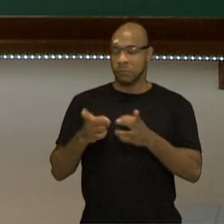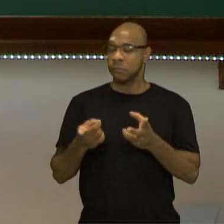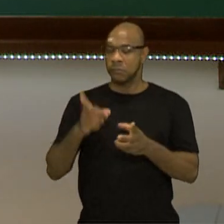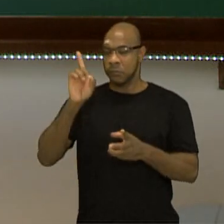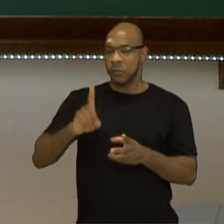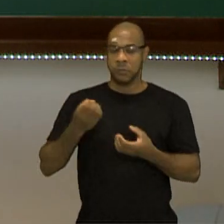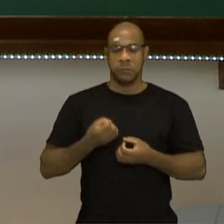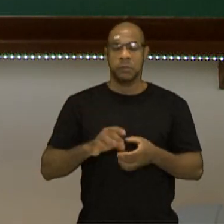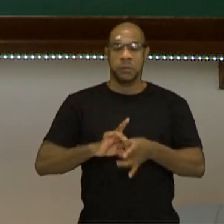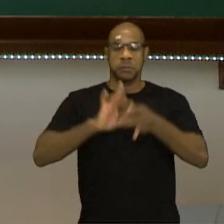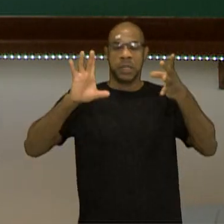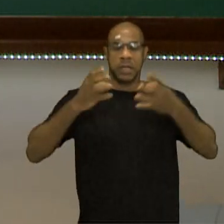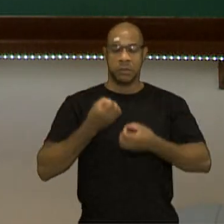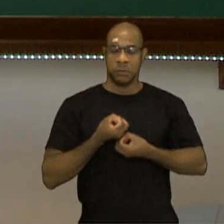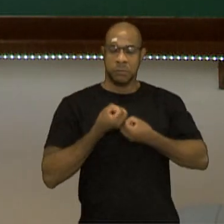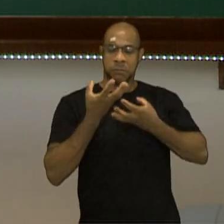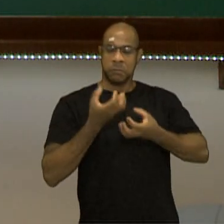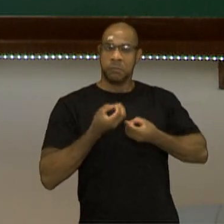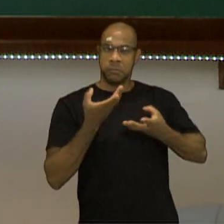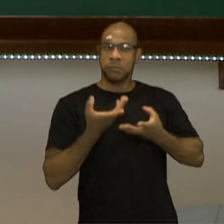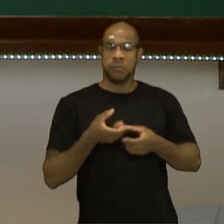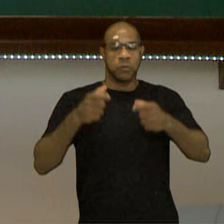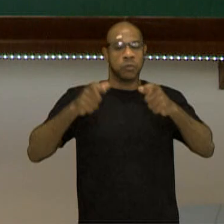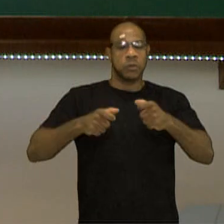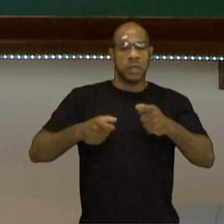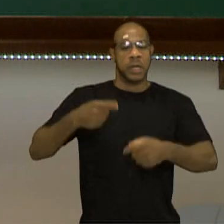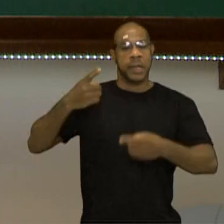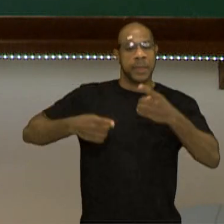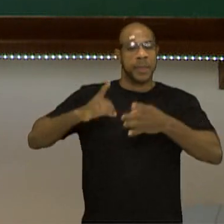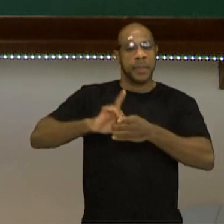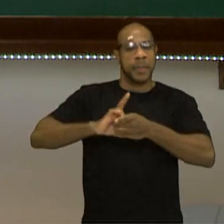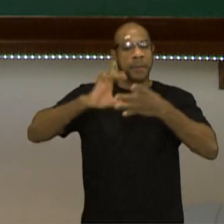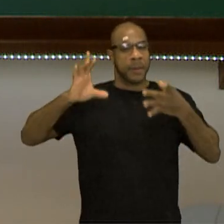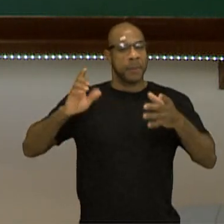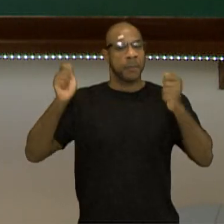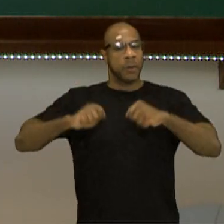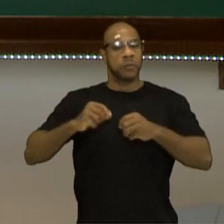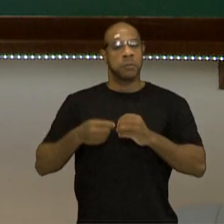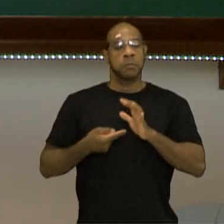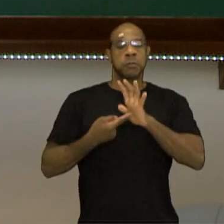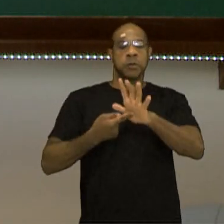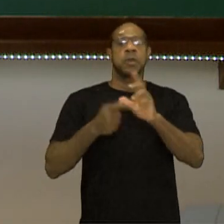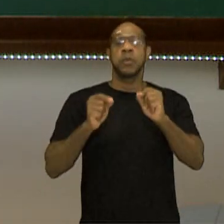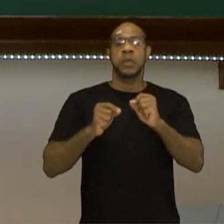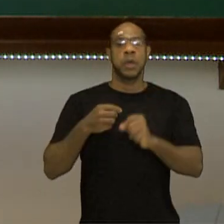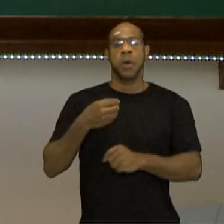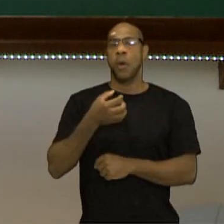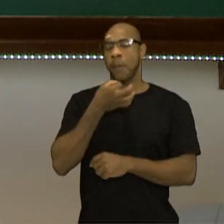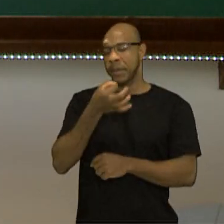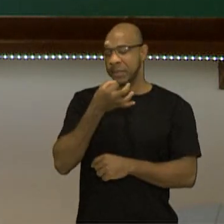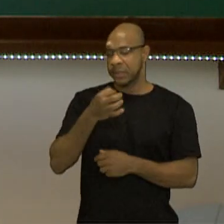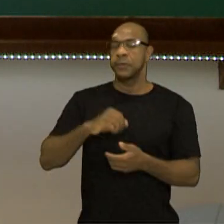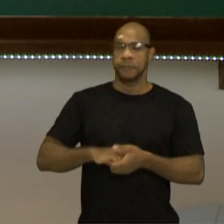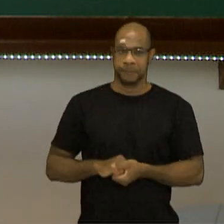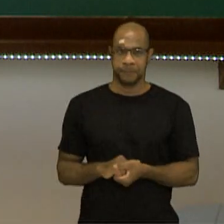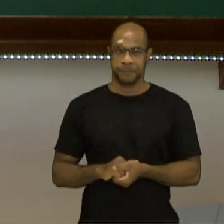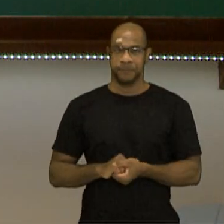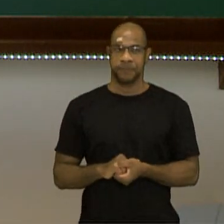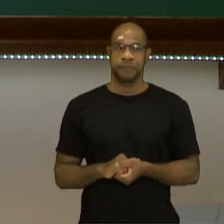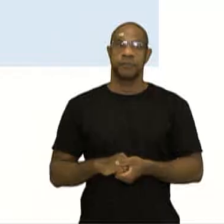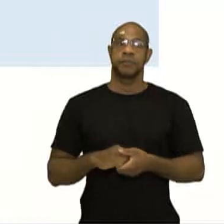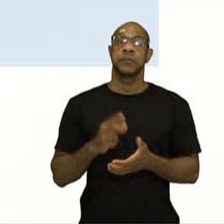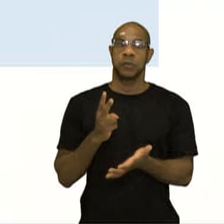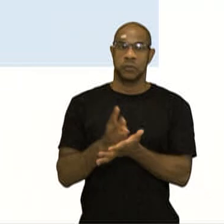de expressão, num ambiente democrático, em que eles podem manifestar a opinião deles. É isso que diz o texto, mas